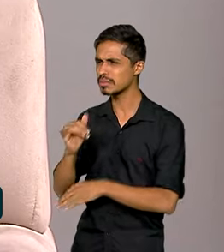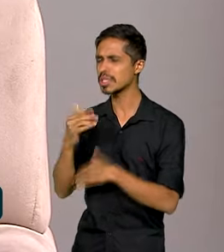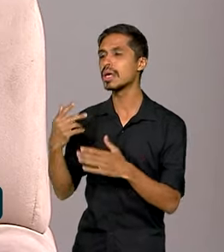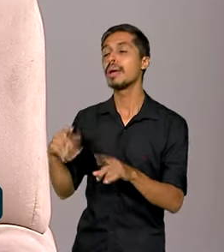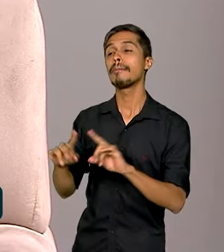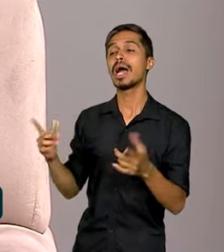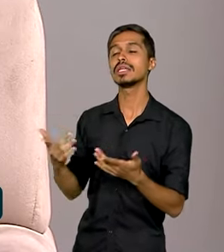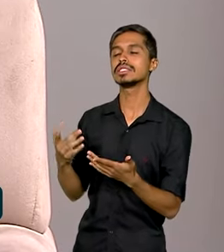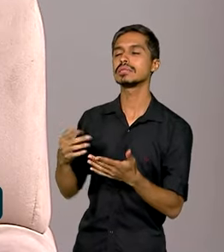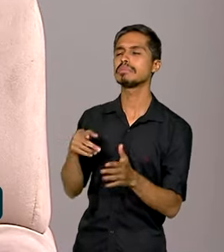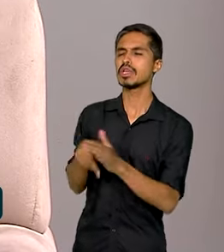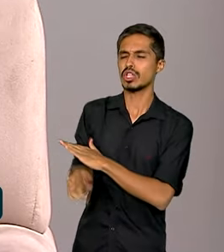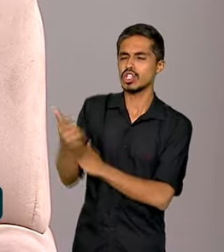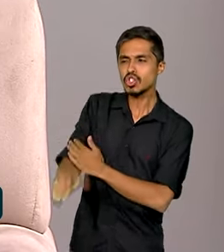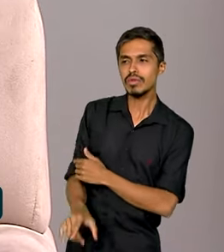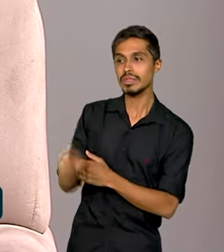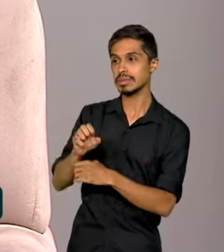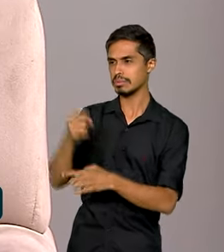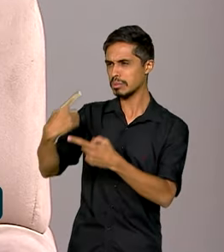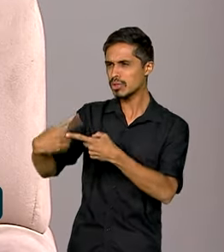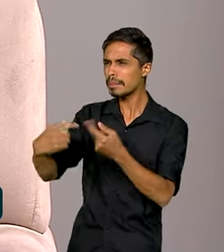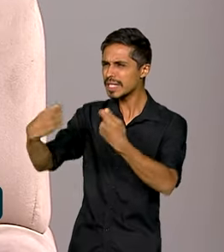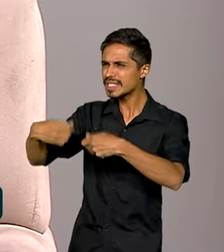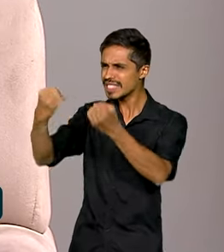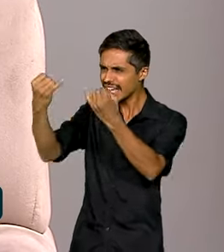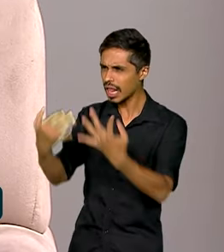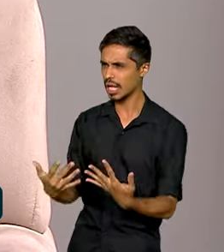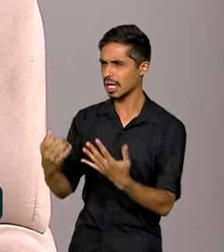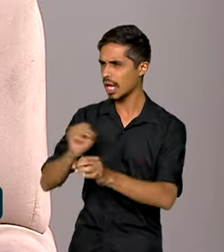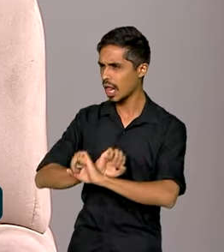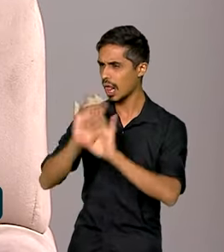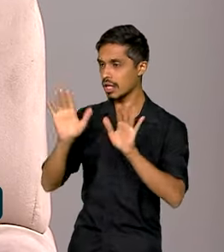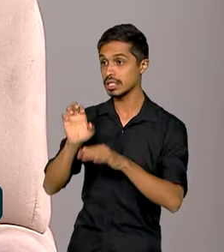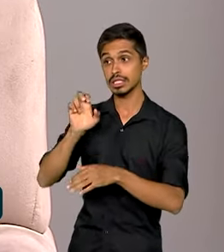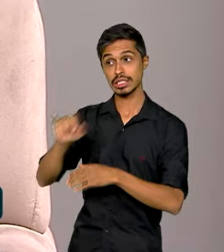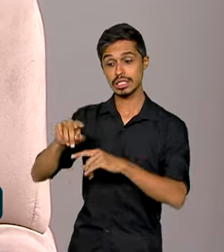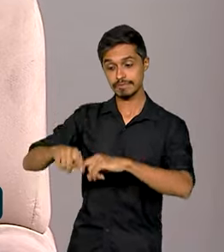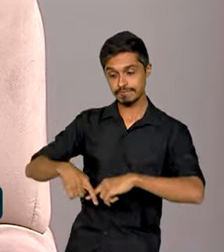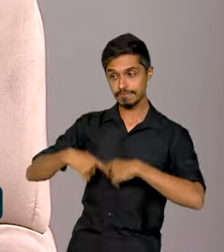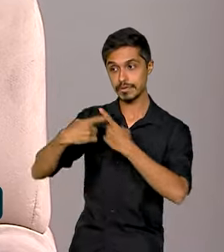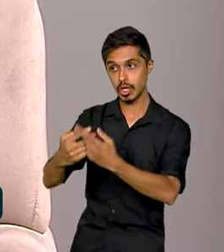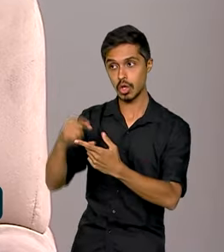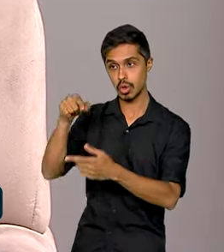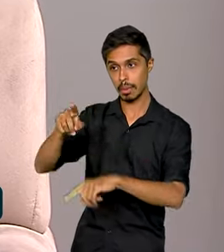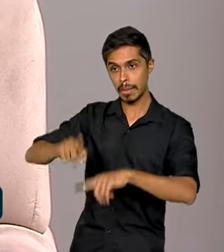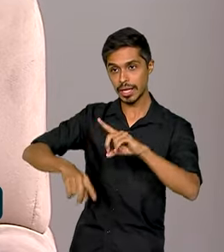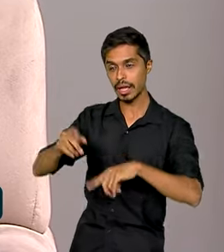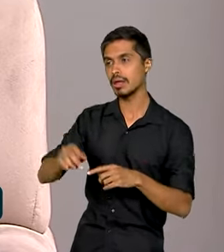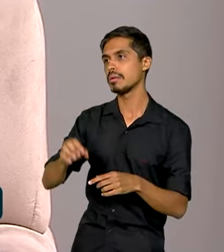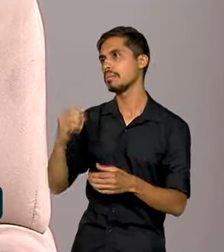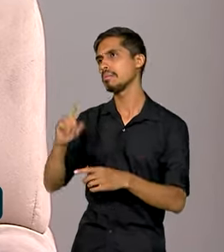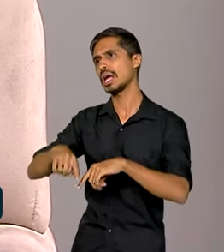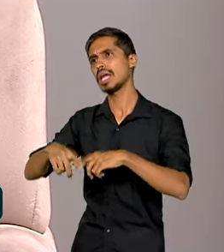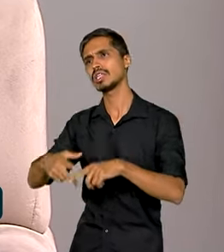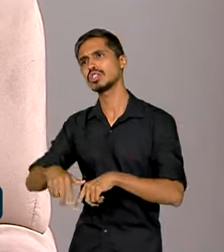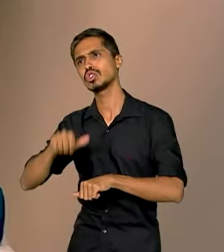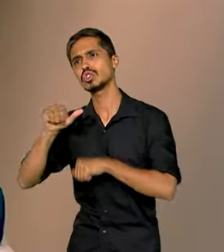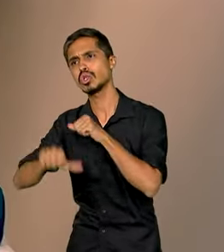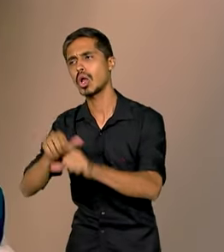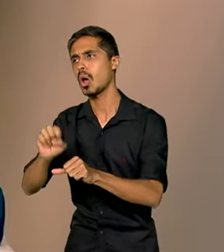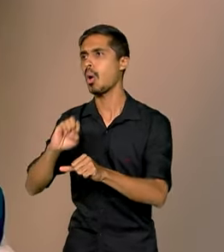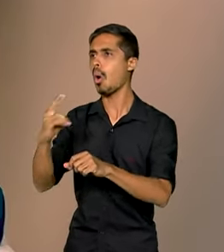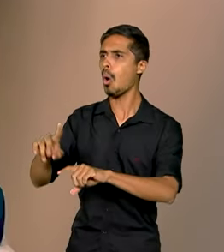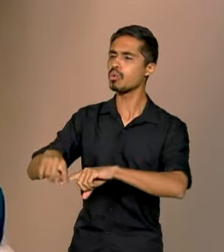novamente para ficar bem claro para quem nos assiste e no caso de devolução da mercadoria seja para troca ou